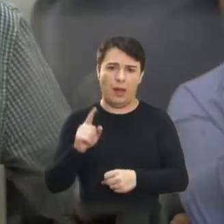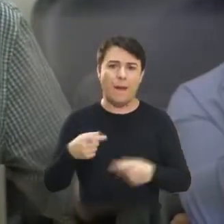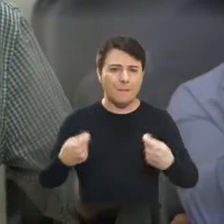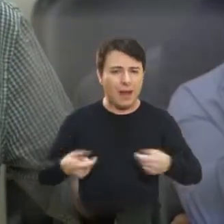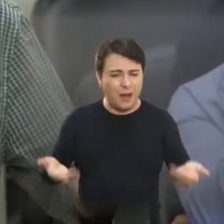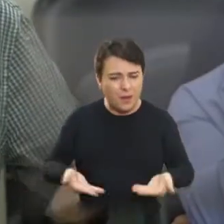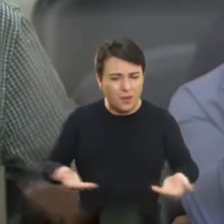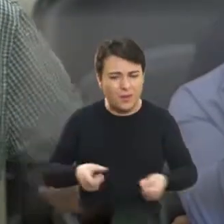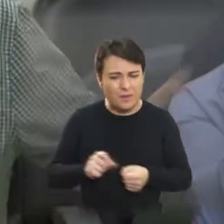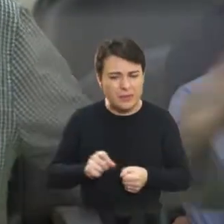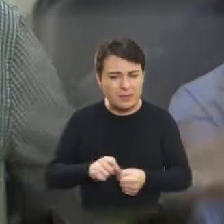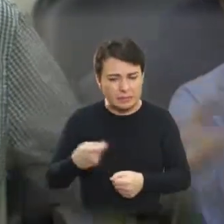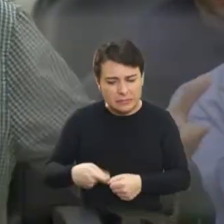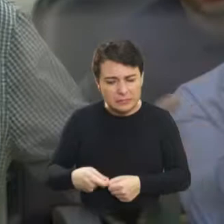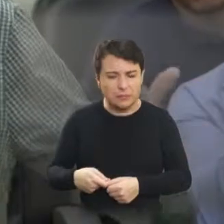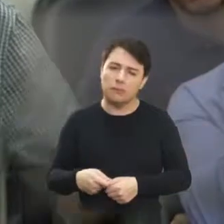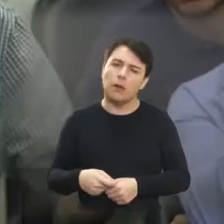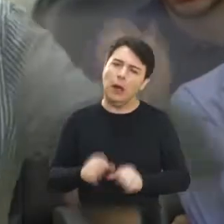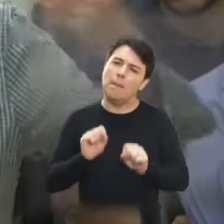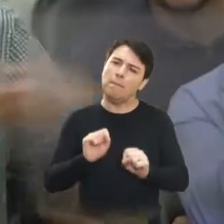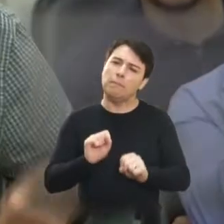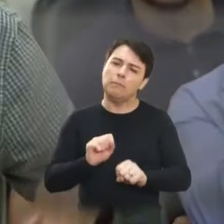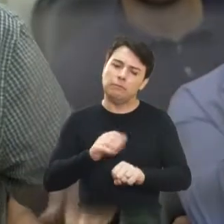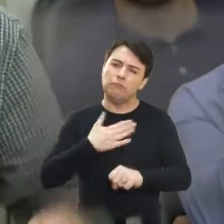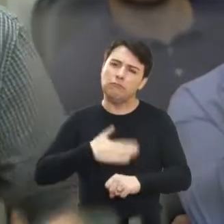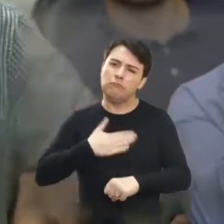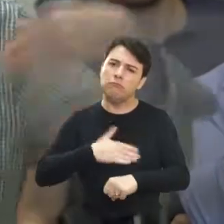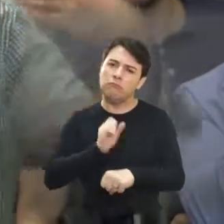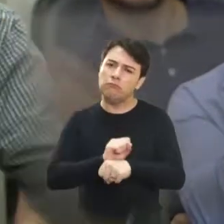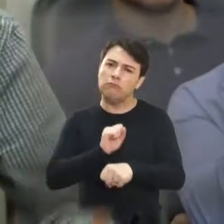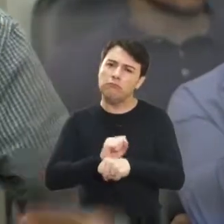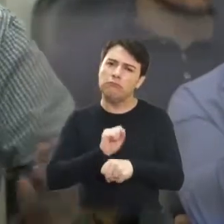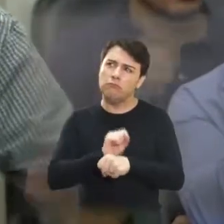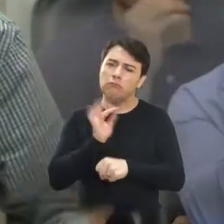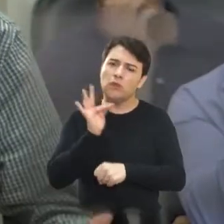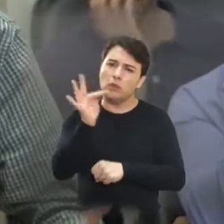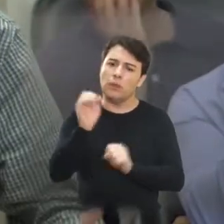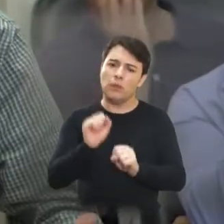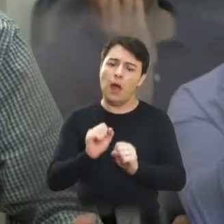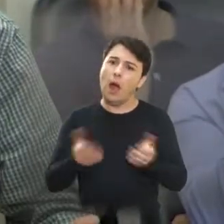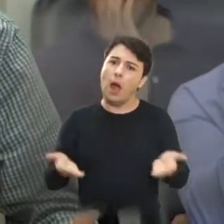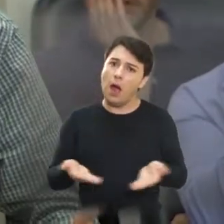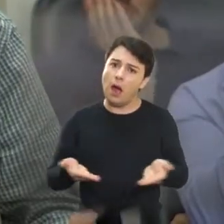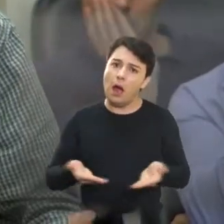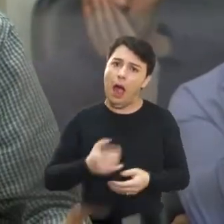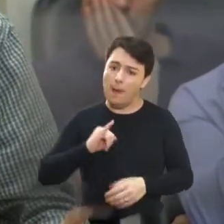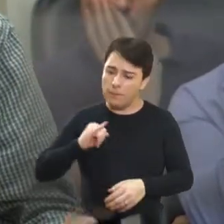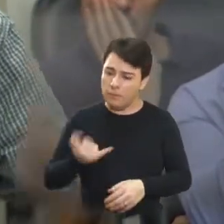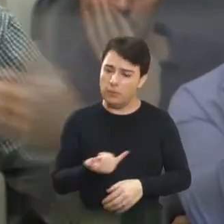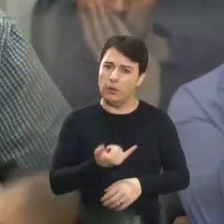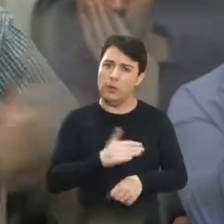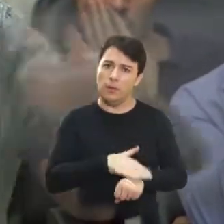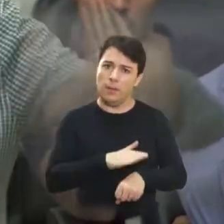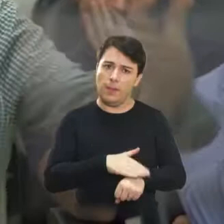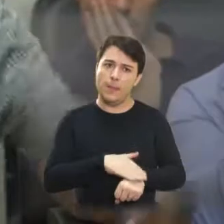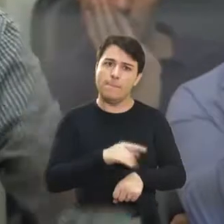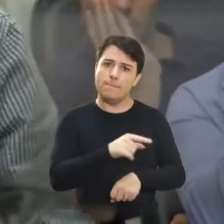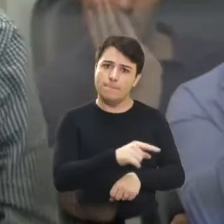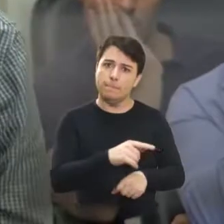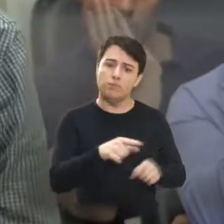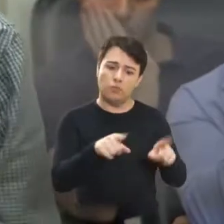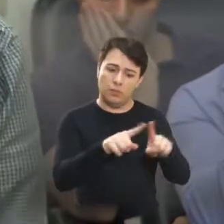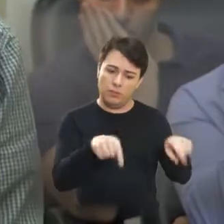agora, né? A gente pode esperar. Vamos estimular a ocupação dos lotes